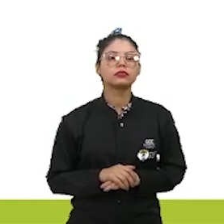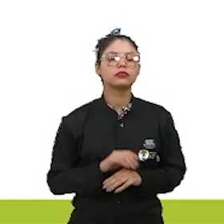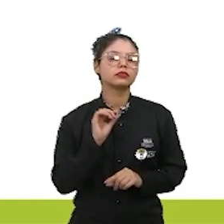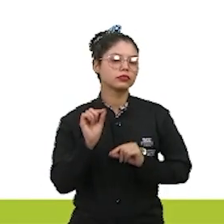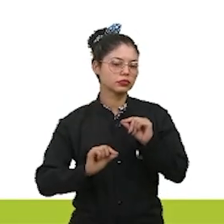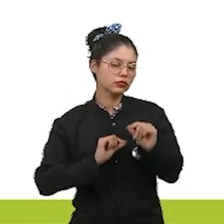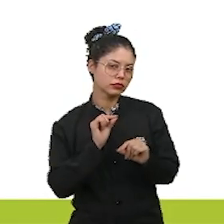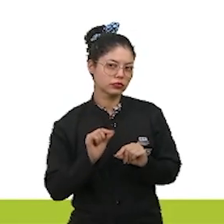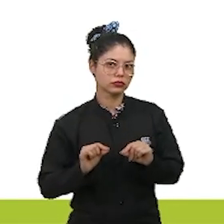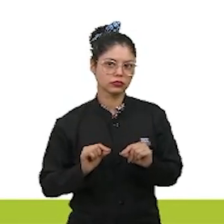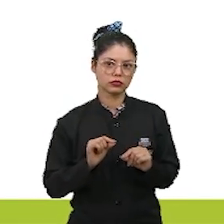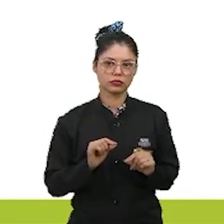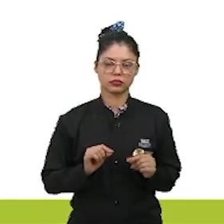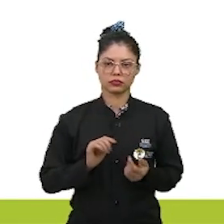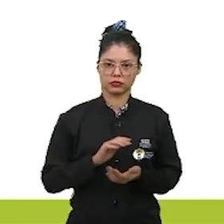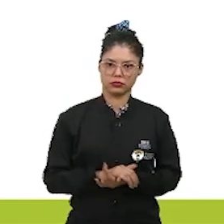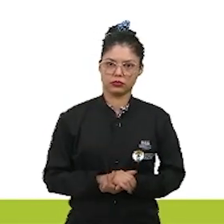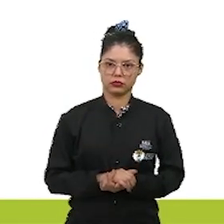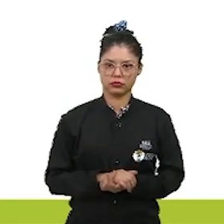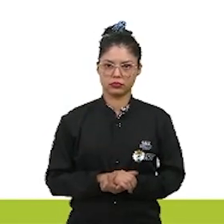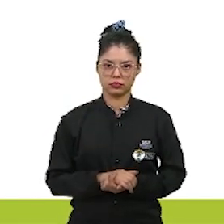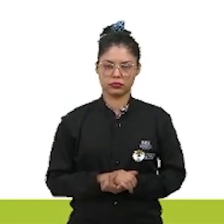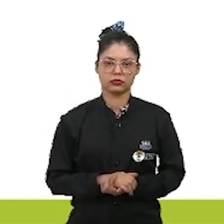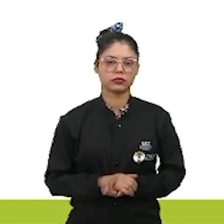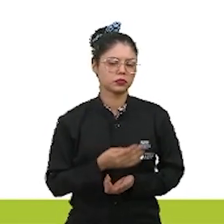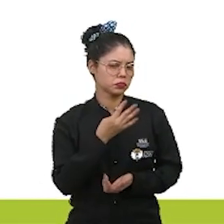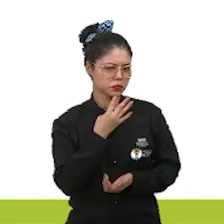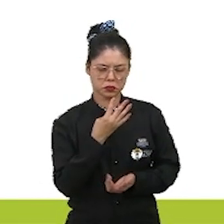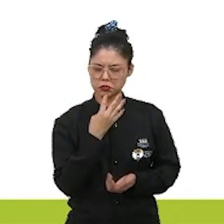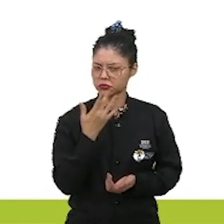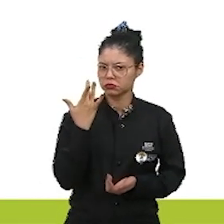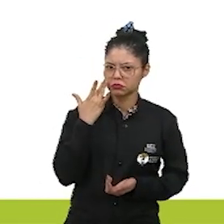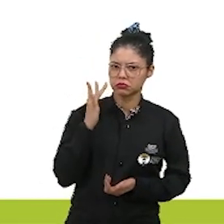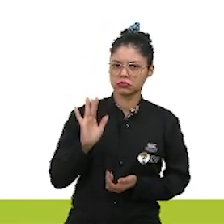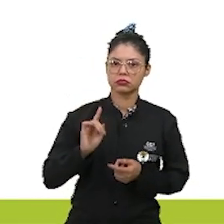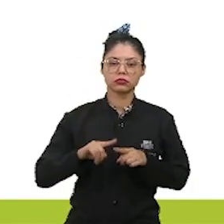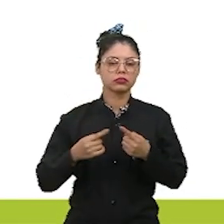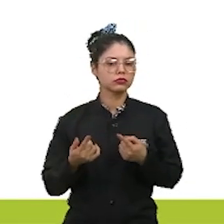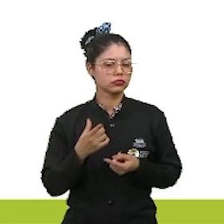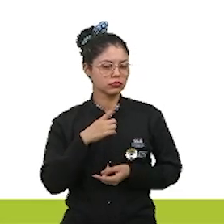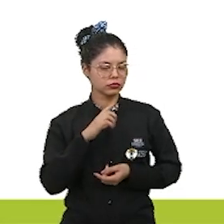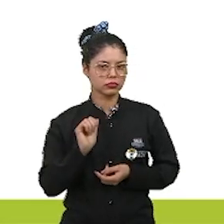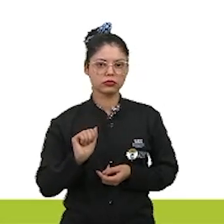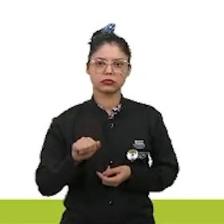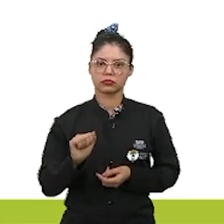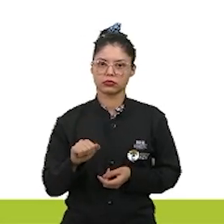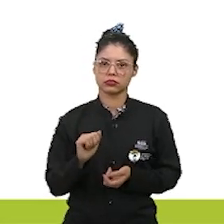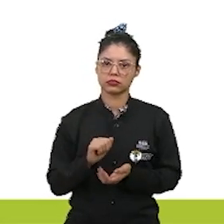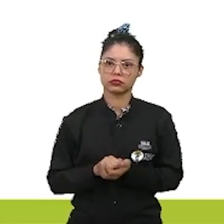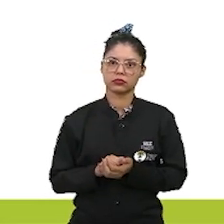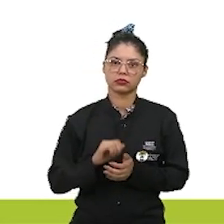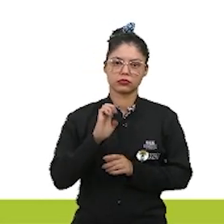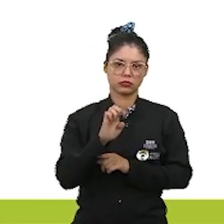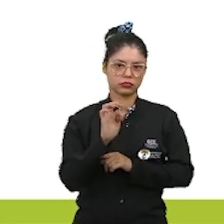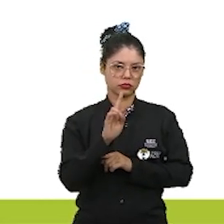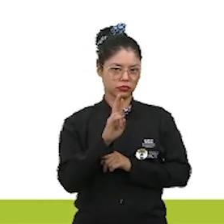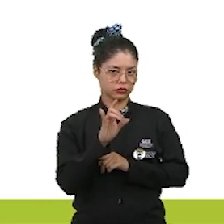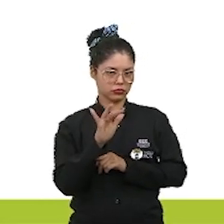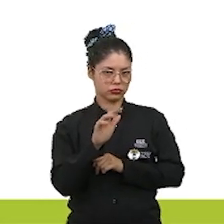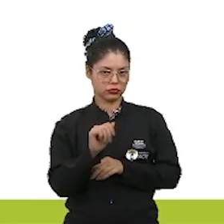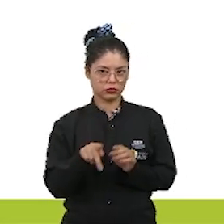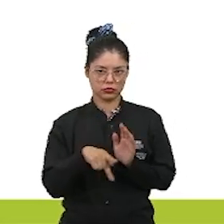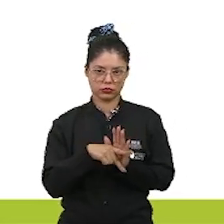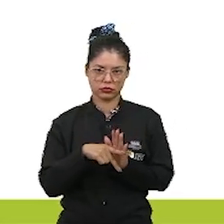que são os refugiados. Talvez você nem conhecia, mas existe sim um Estatuto dos